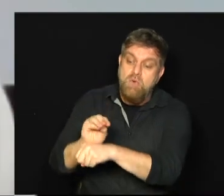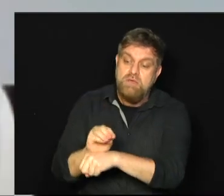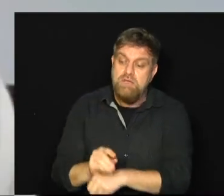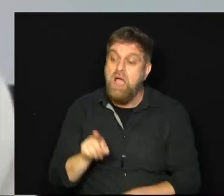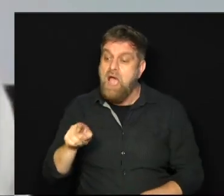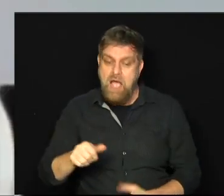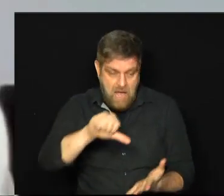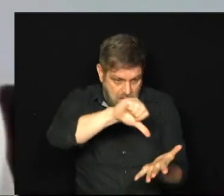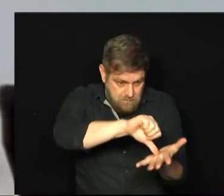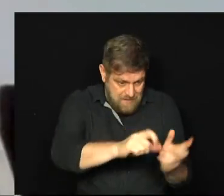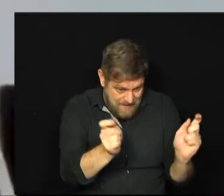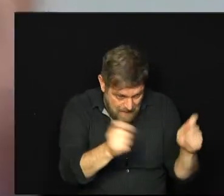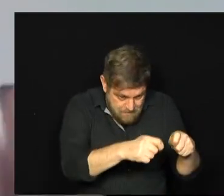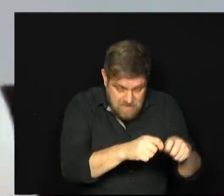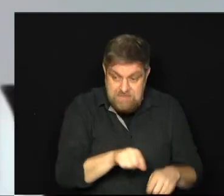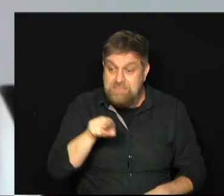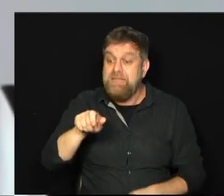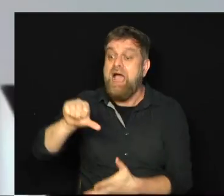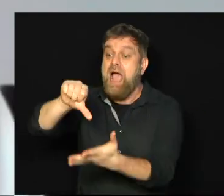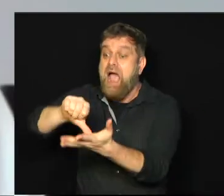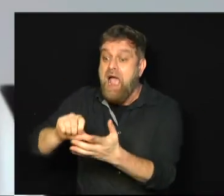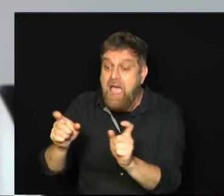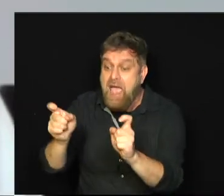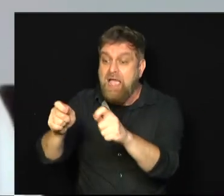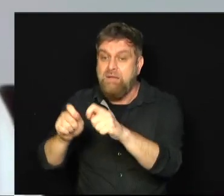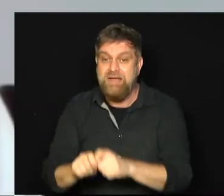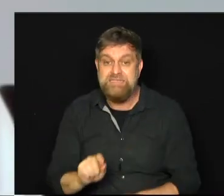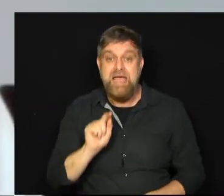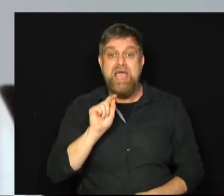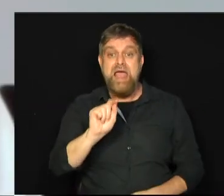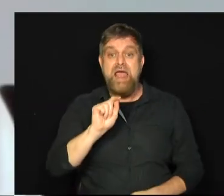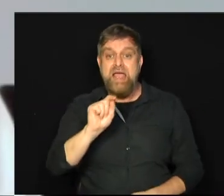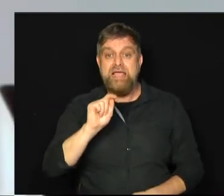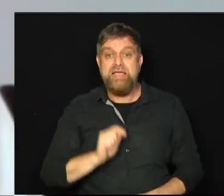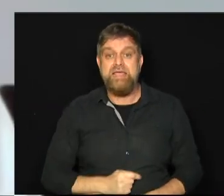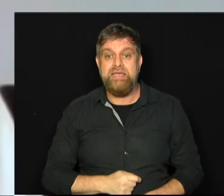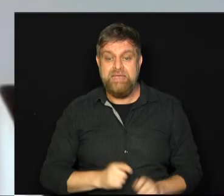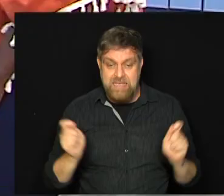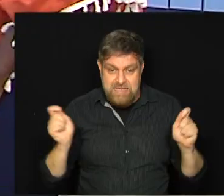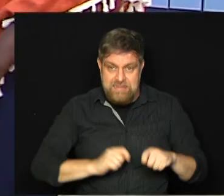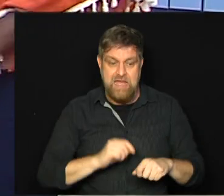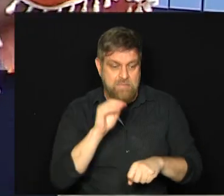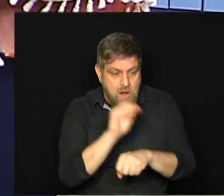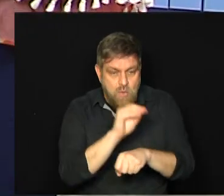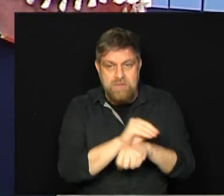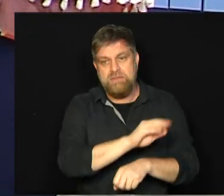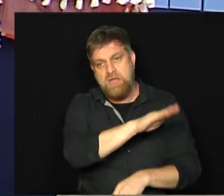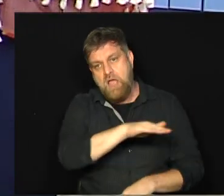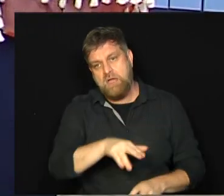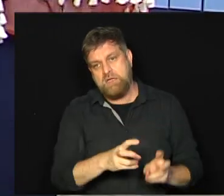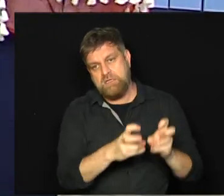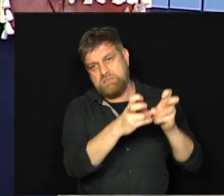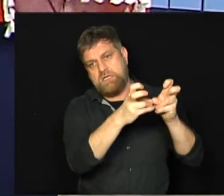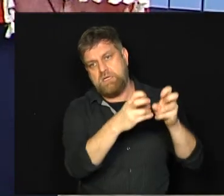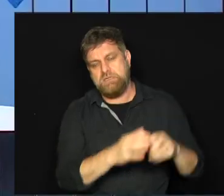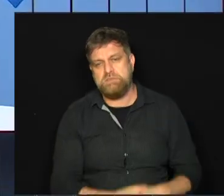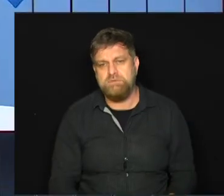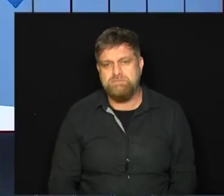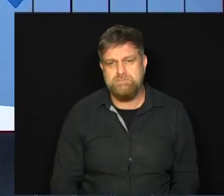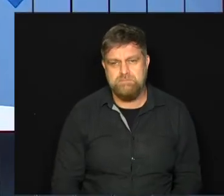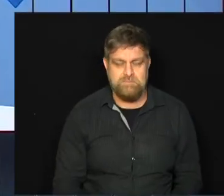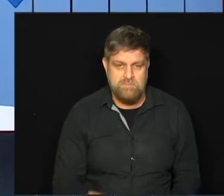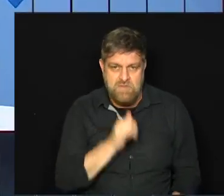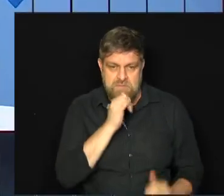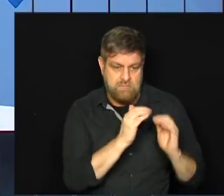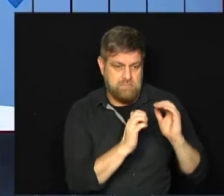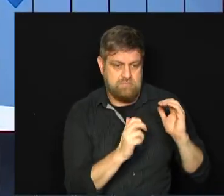tem competência para tratar de uma criança com tumor cerebral. Ô, doutora, agora a gente falando de alguns sinais, por